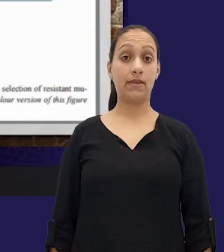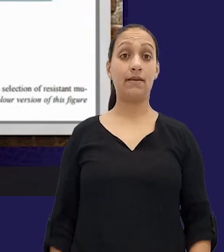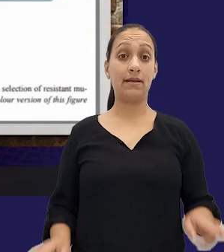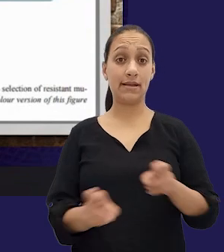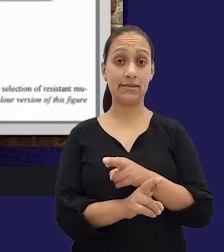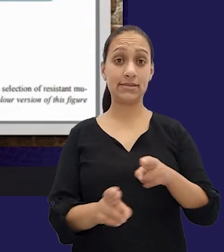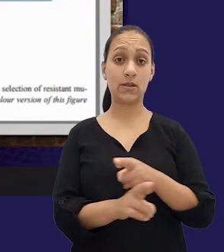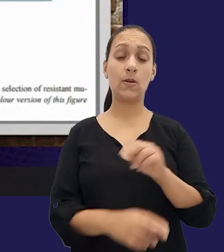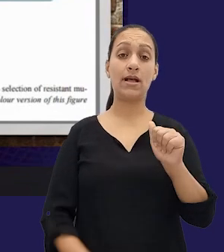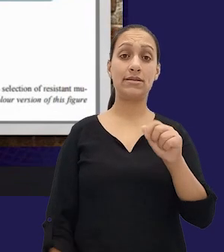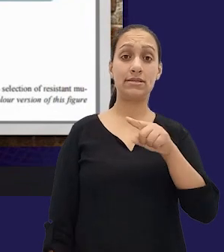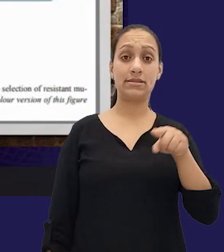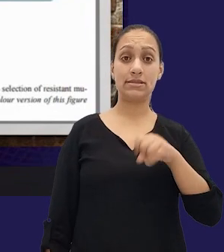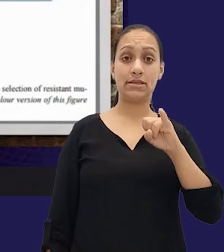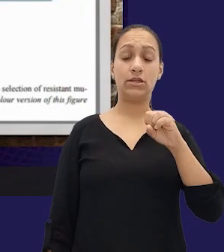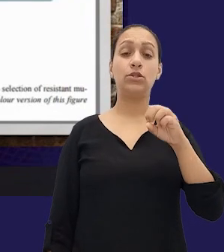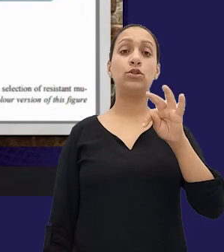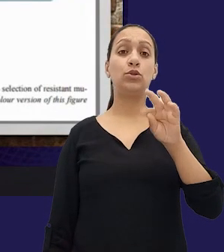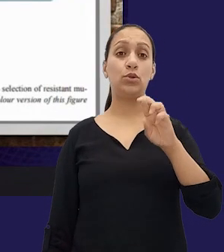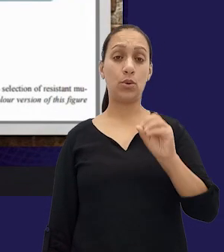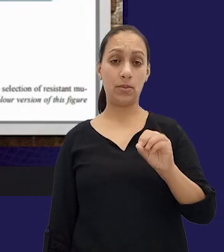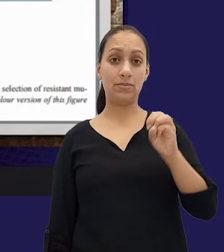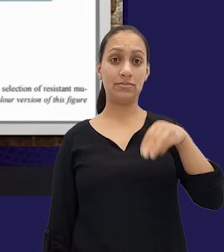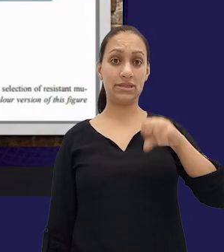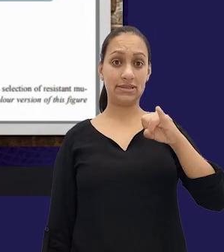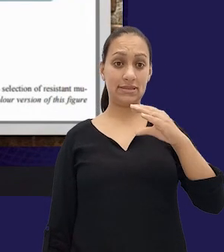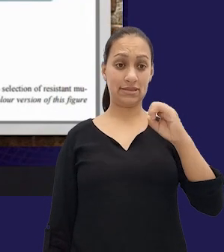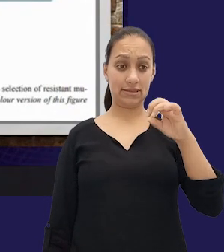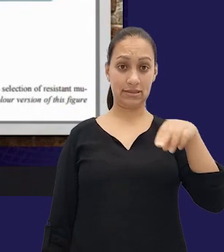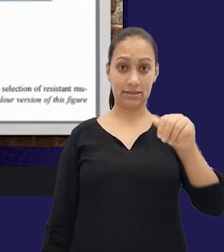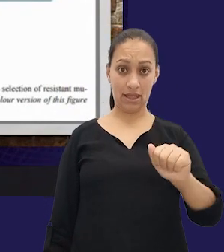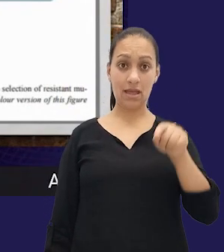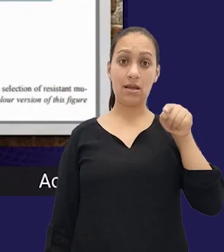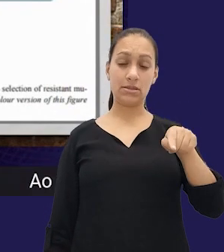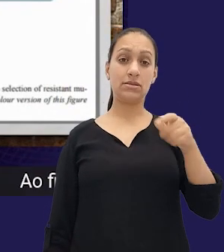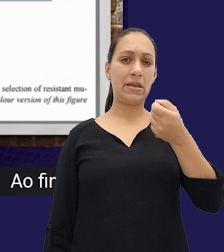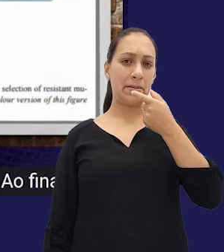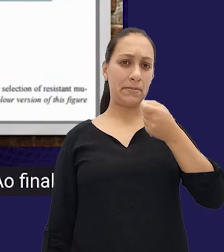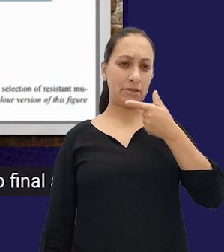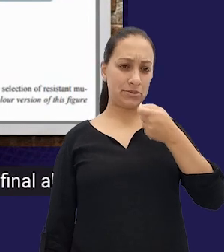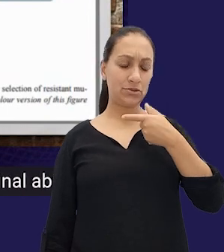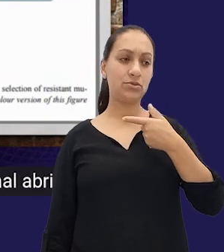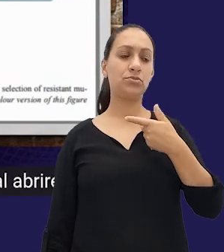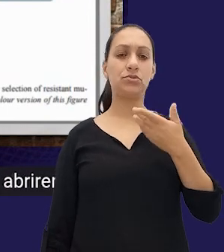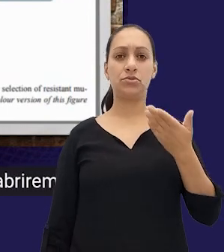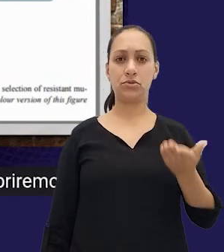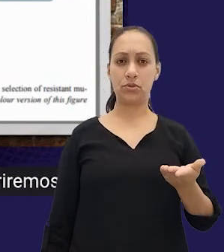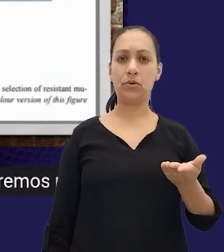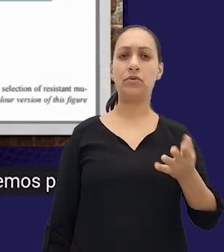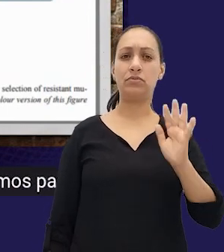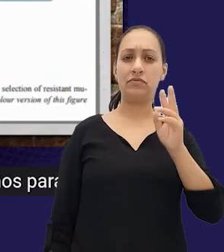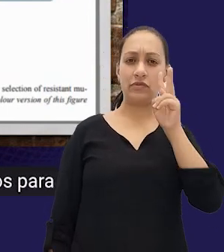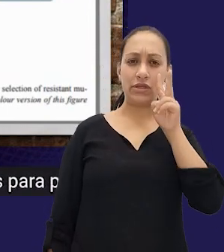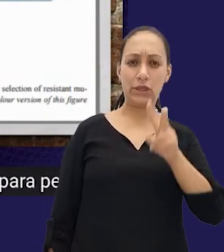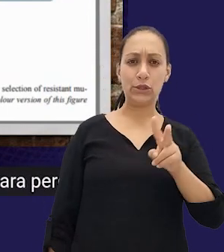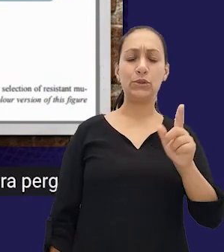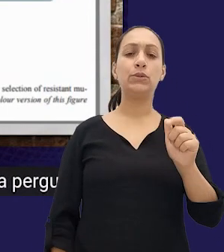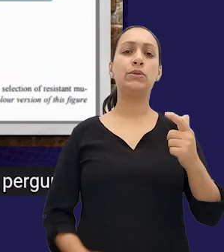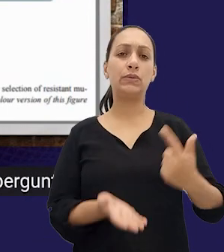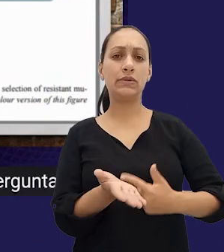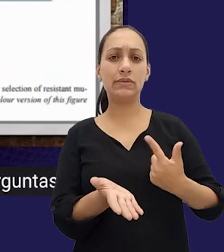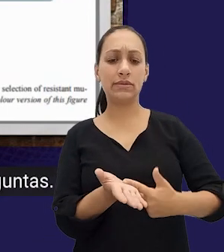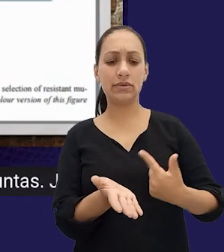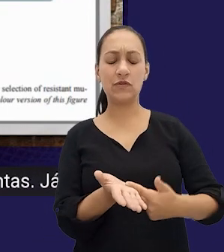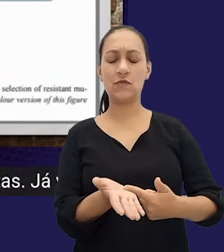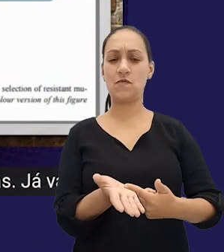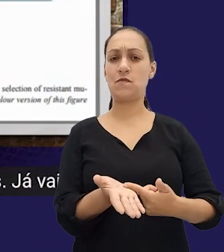à azitromicina, que é um, né, antimicrobiano que tem sido extensivamente visto aí, né, na